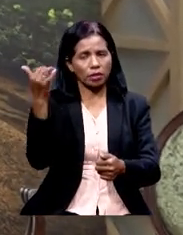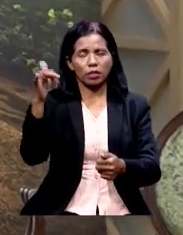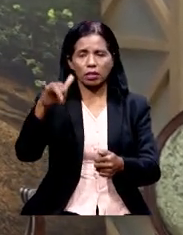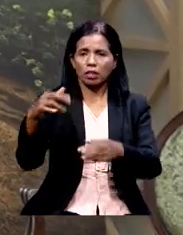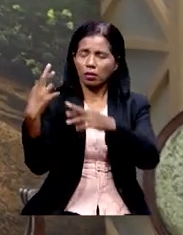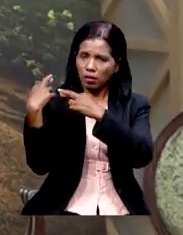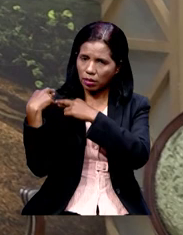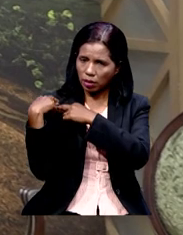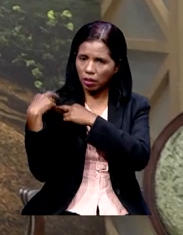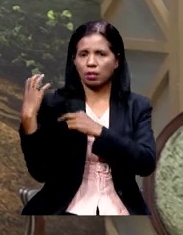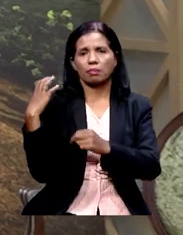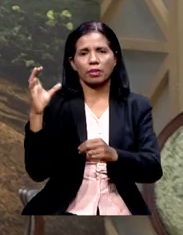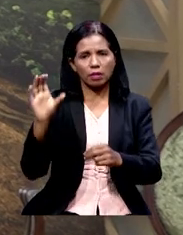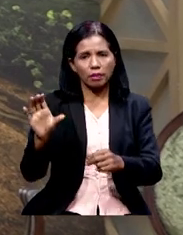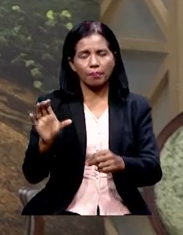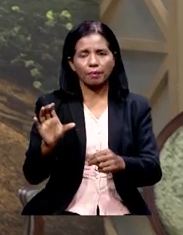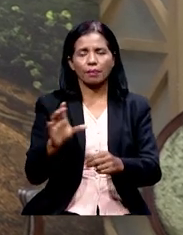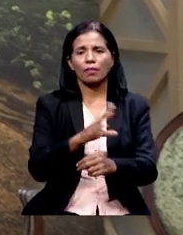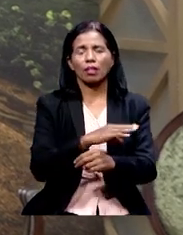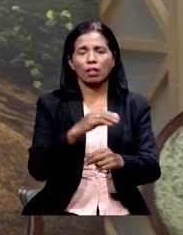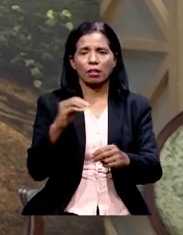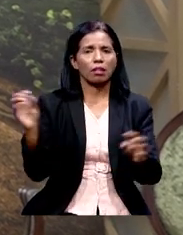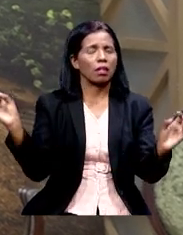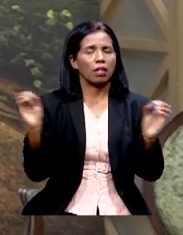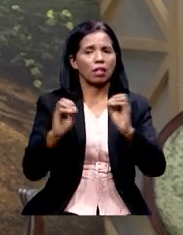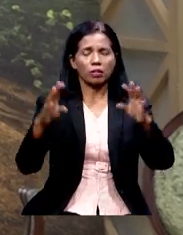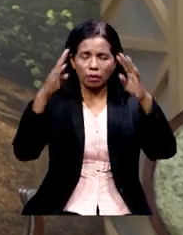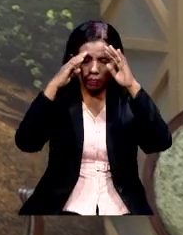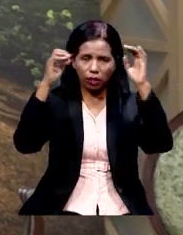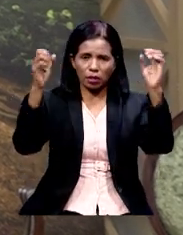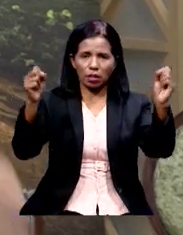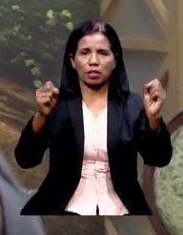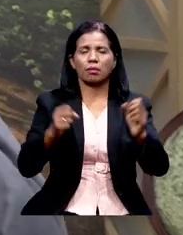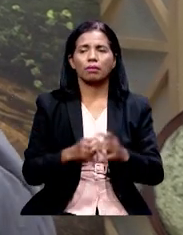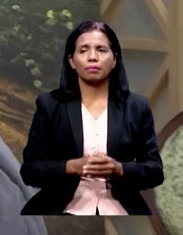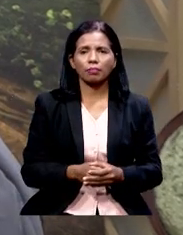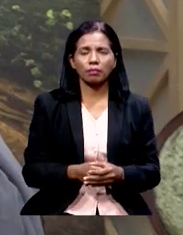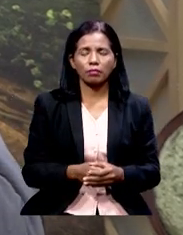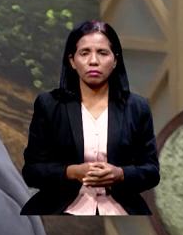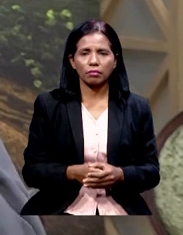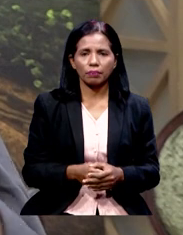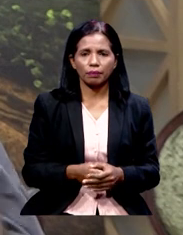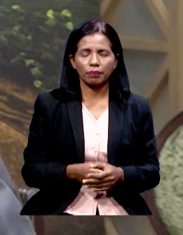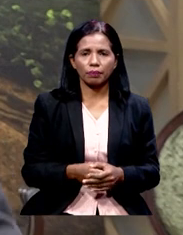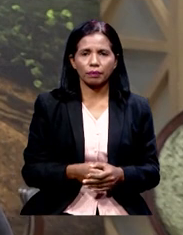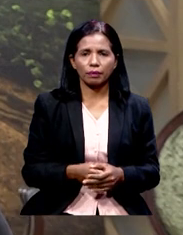papel, nem competência. Os presidentes, magato,